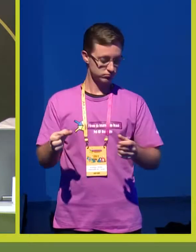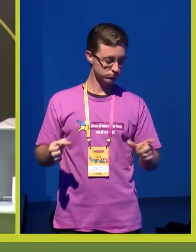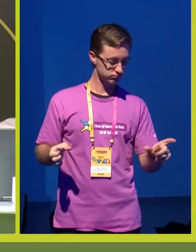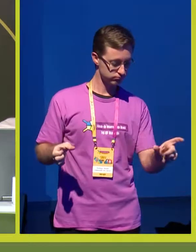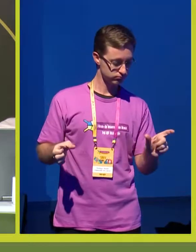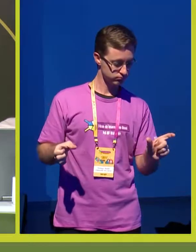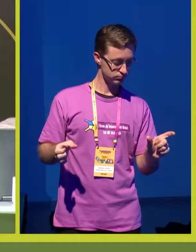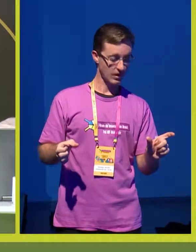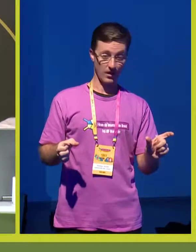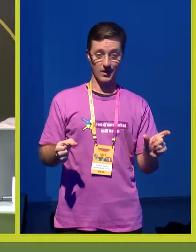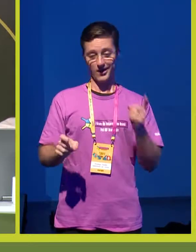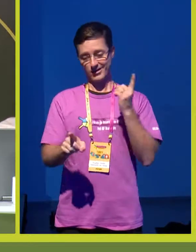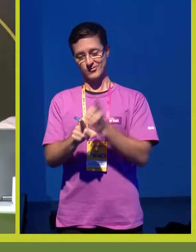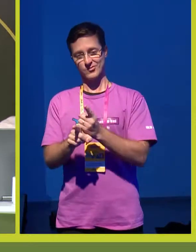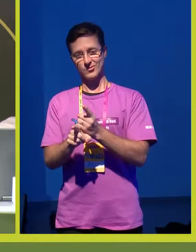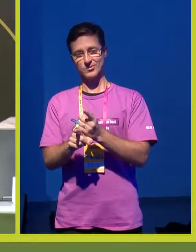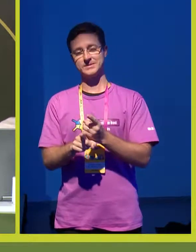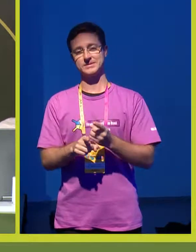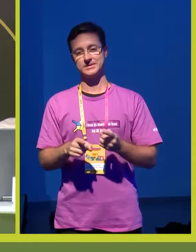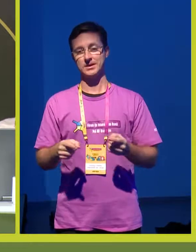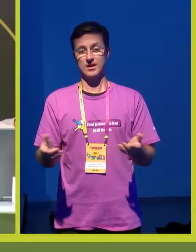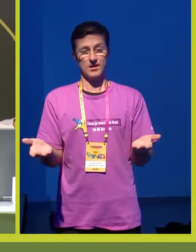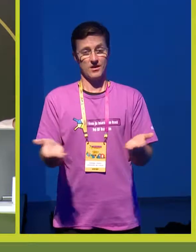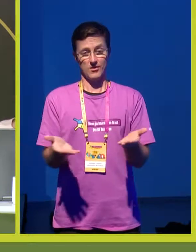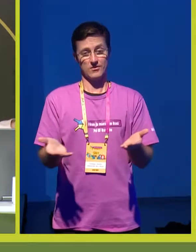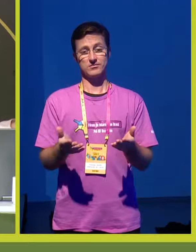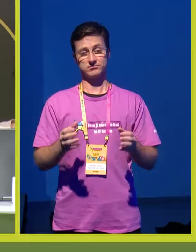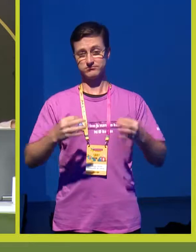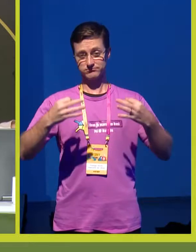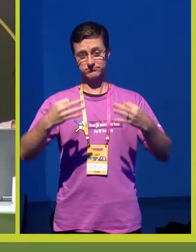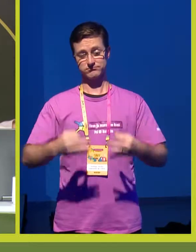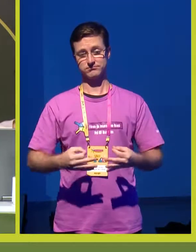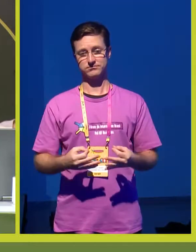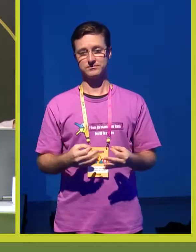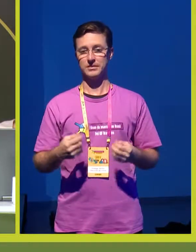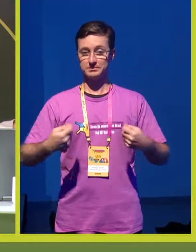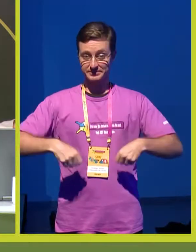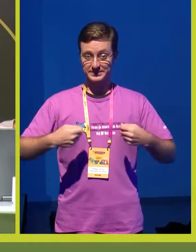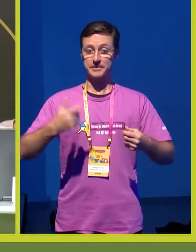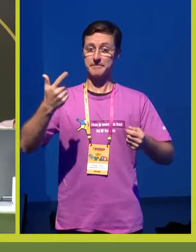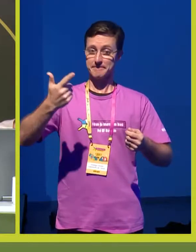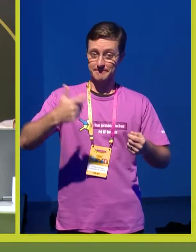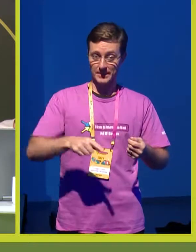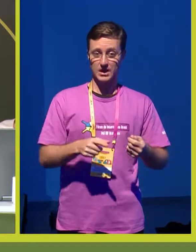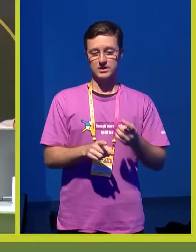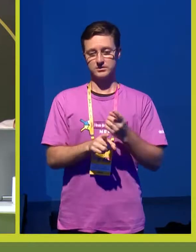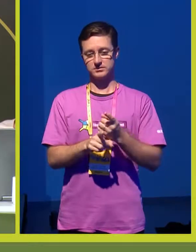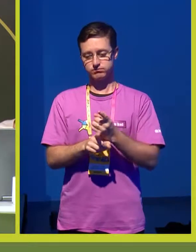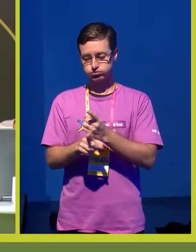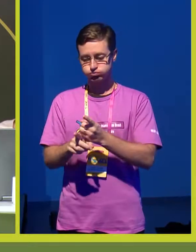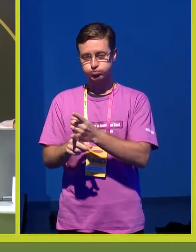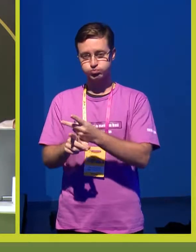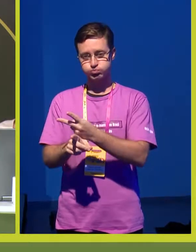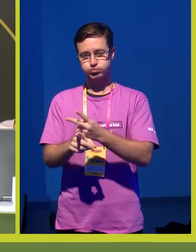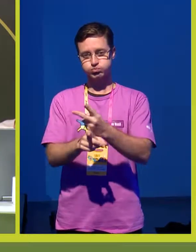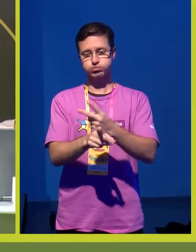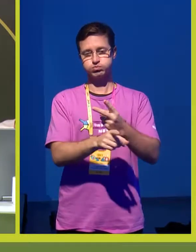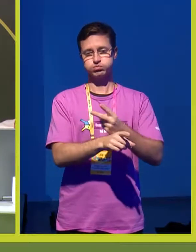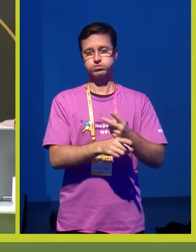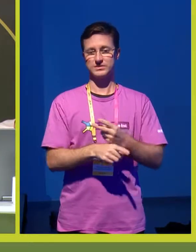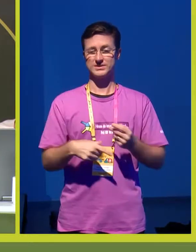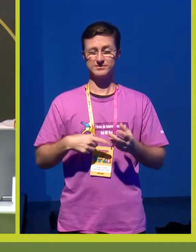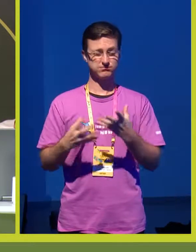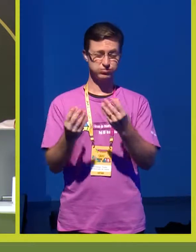corrente na justiça criminal e que poderia ser muito mais bem explorada se nós não lidássemos hoje com 27 bancos de